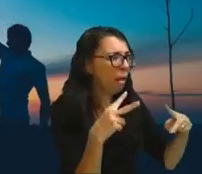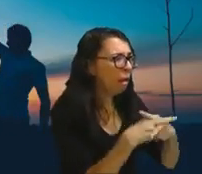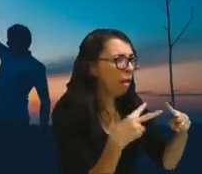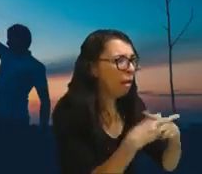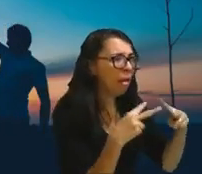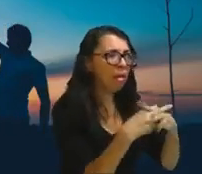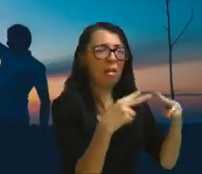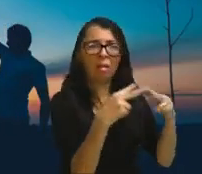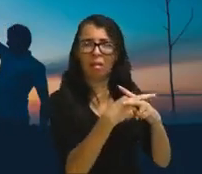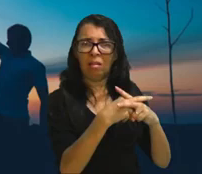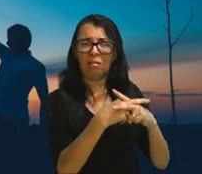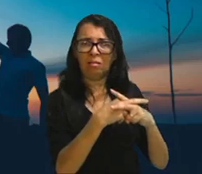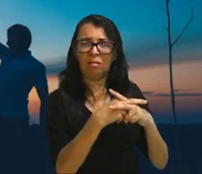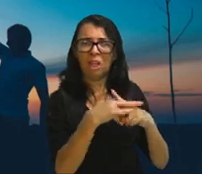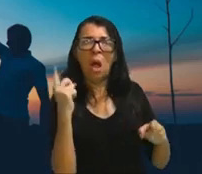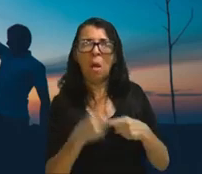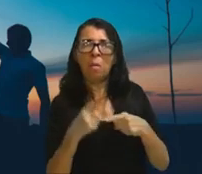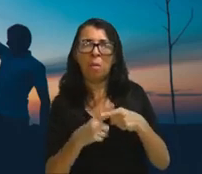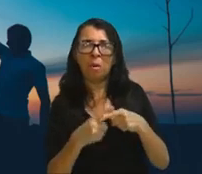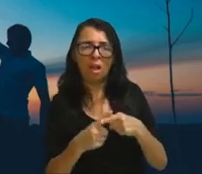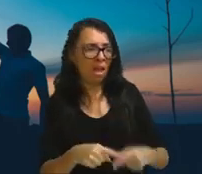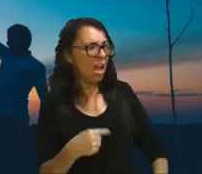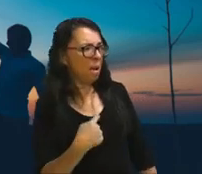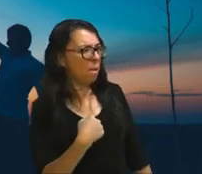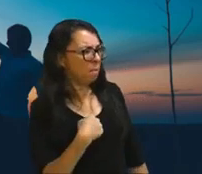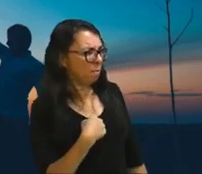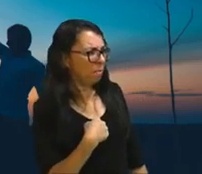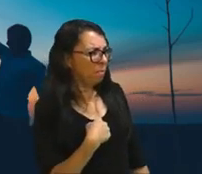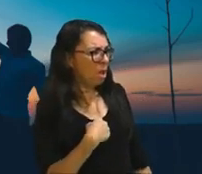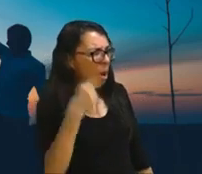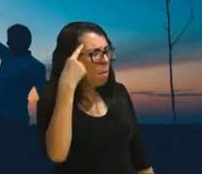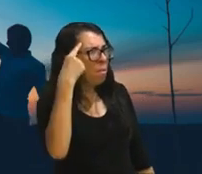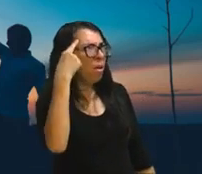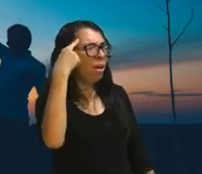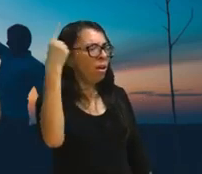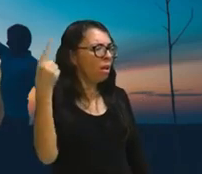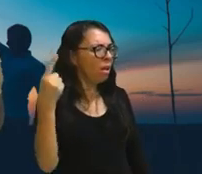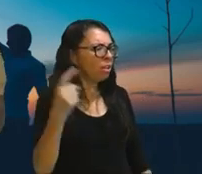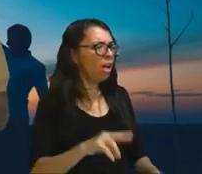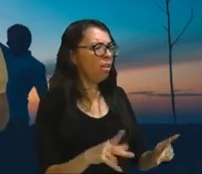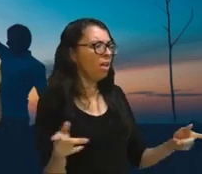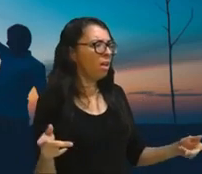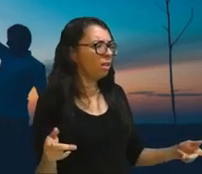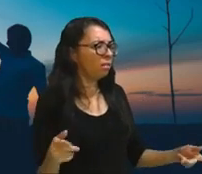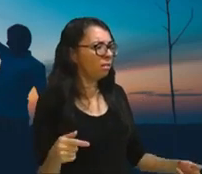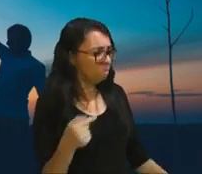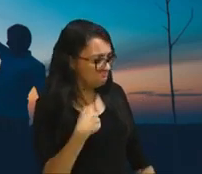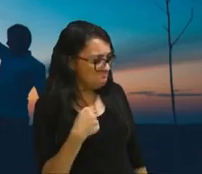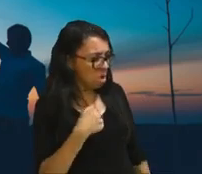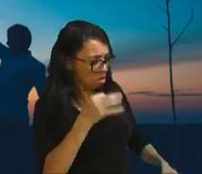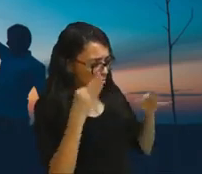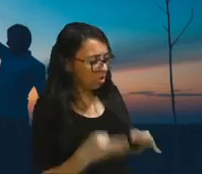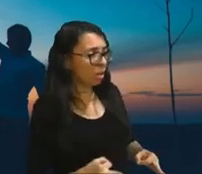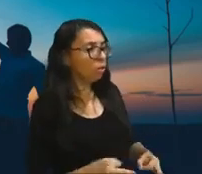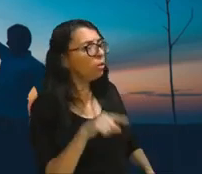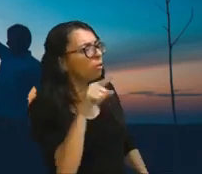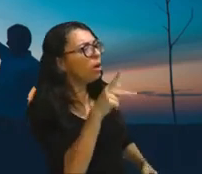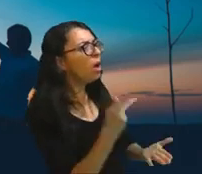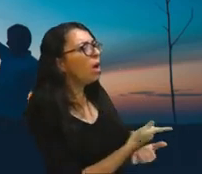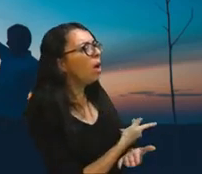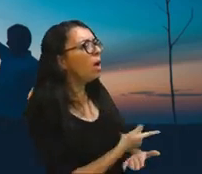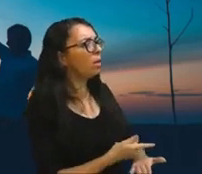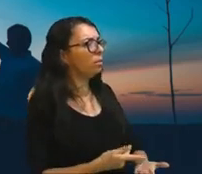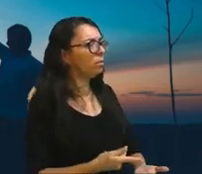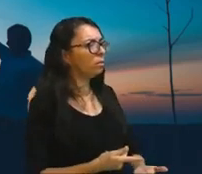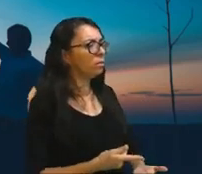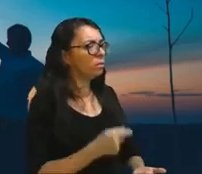conversa, que nosso pensamento, que as nossas decisões sejam decisão mútua, que nós podemos todos olhar com a